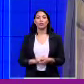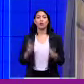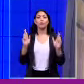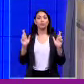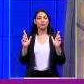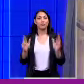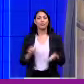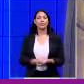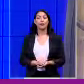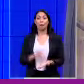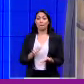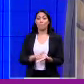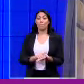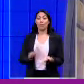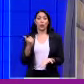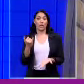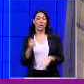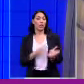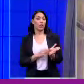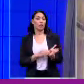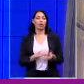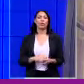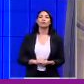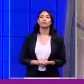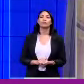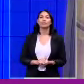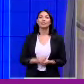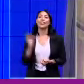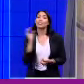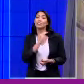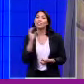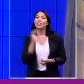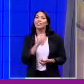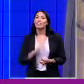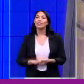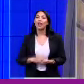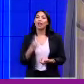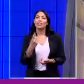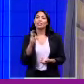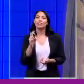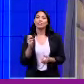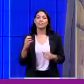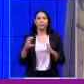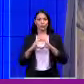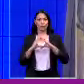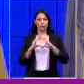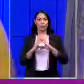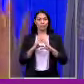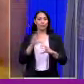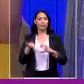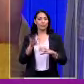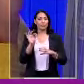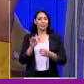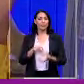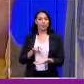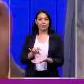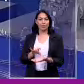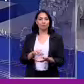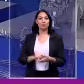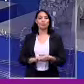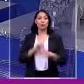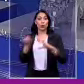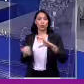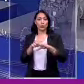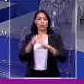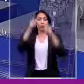torcida, se prepara com papel e caneta na mão, porque já já você vai conhecer os 15 números milionários da Loto Fácil. O nosso globo já